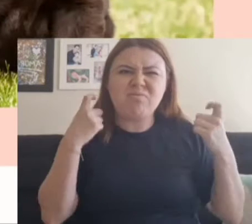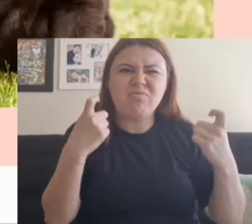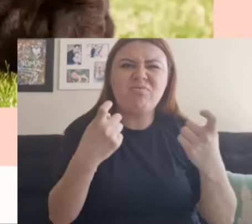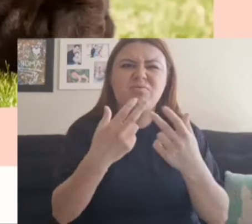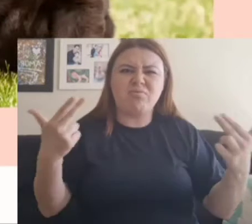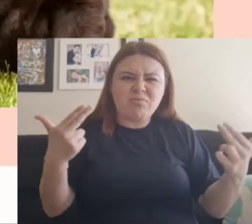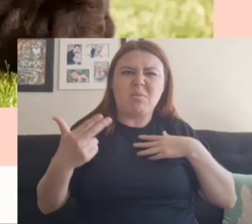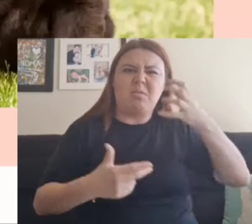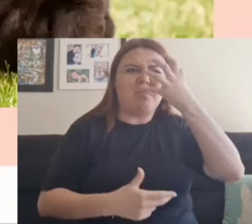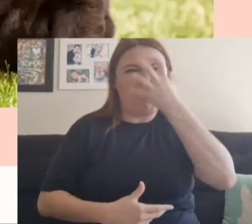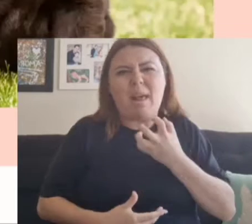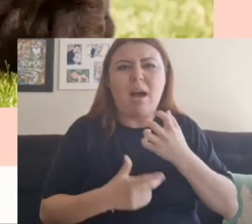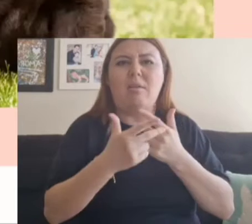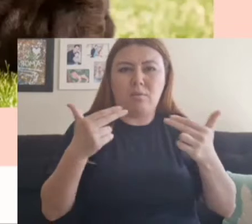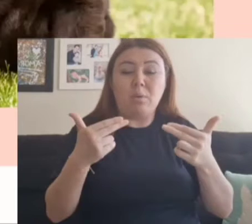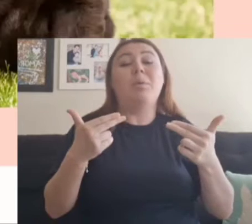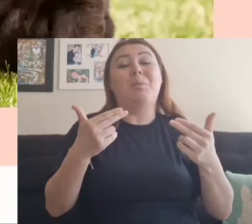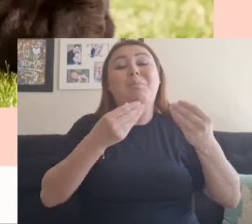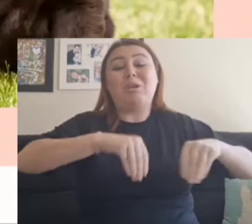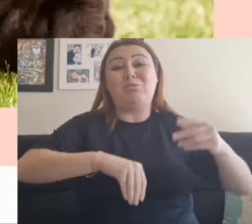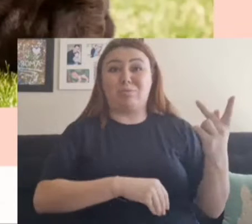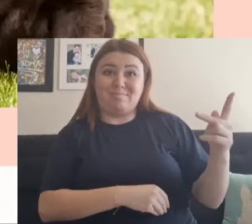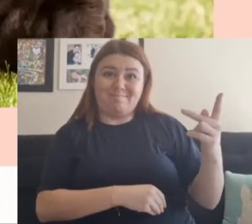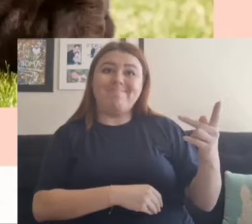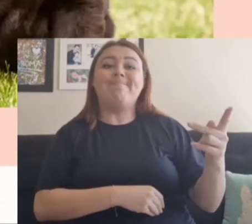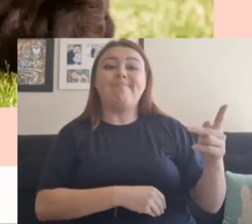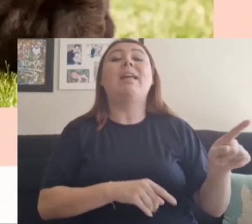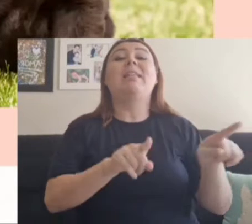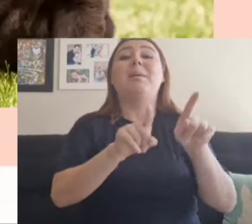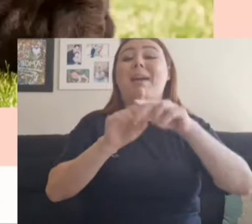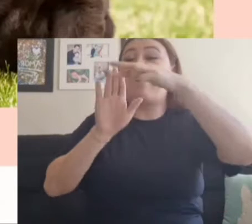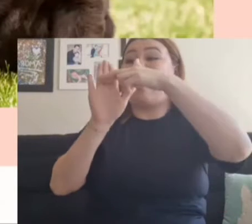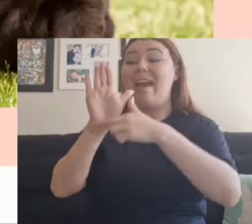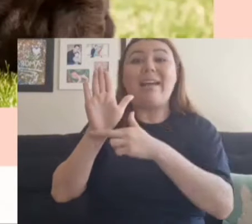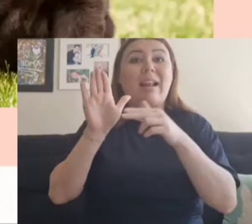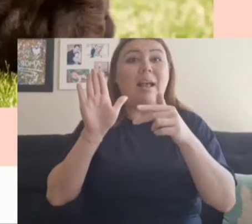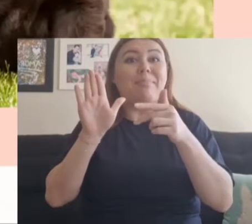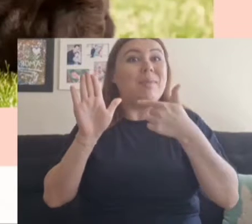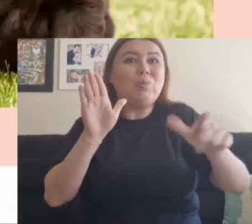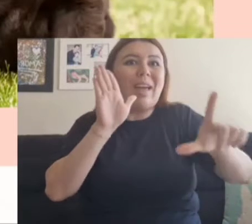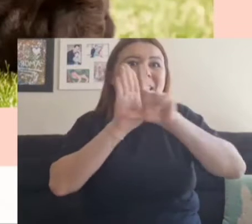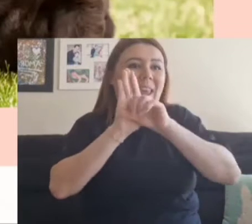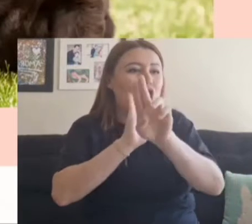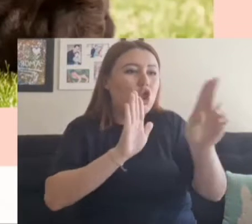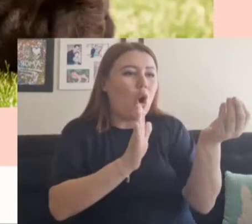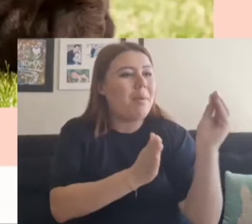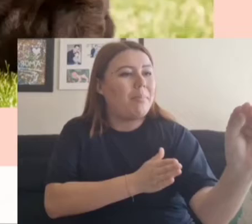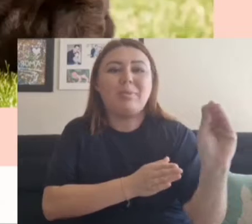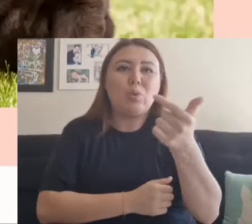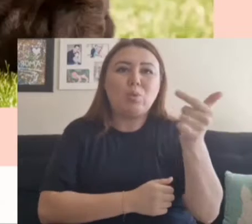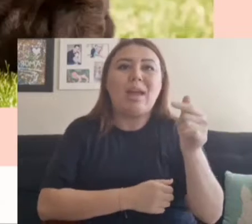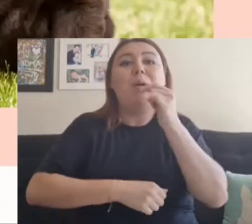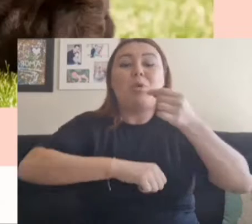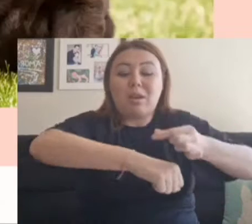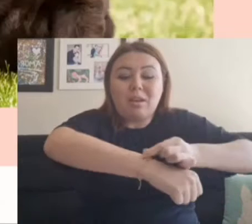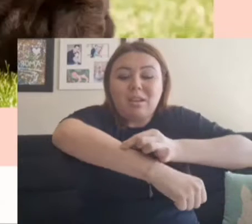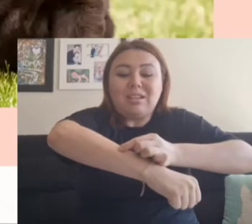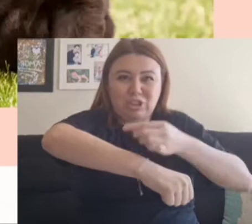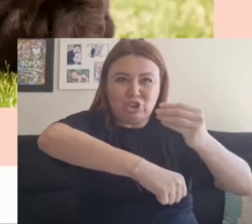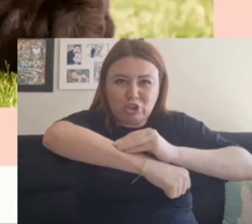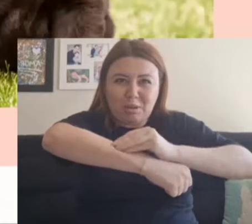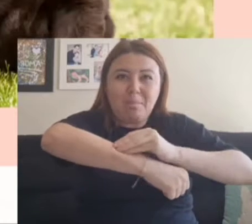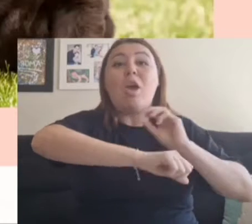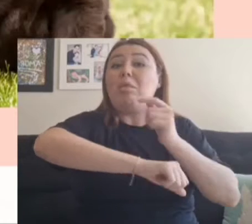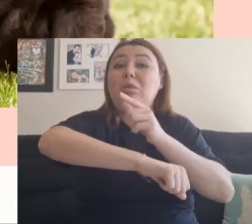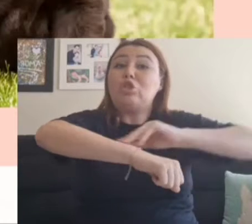existe o problema também de que não existe regulamentação desses animais. Então, eles são movimentados sem microchip, com microchip adulterado, ou com